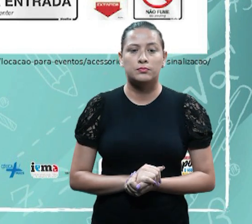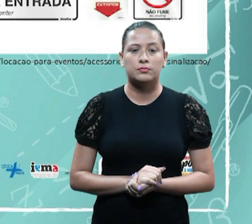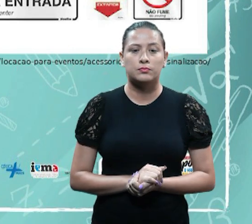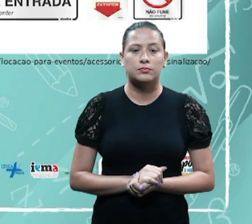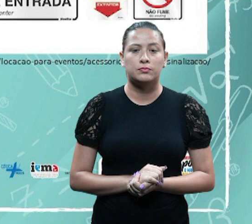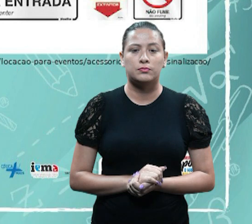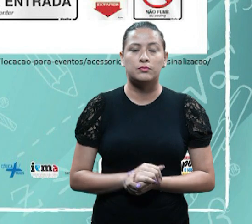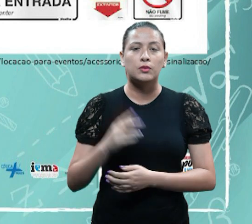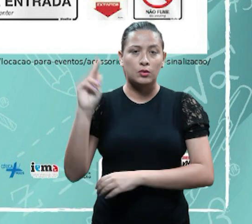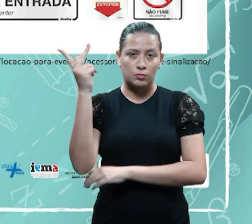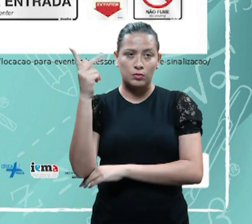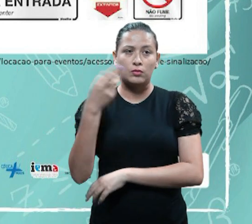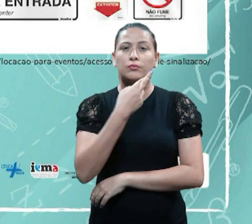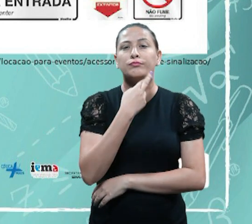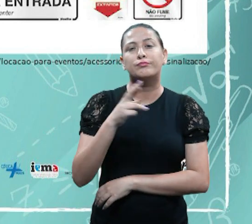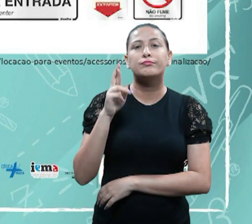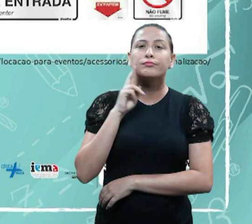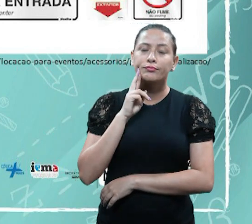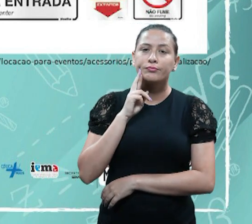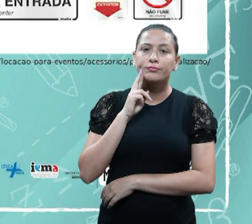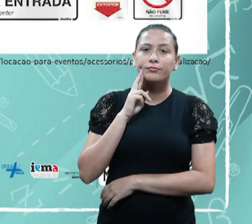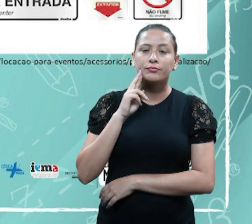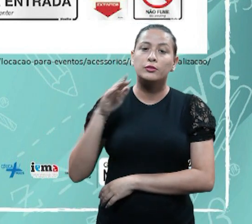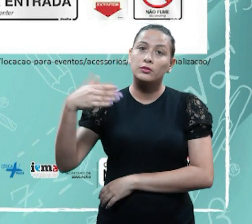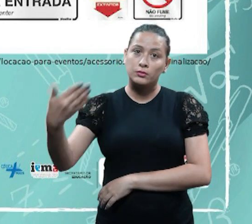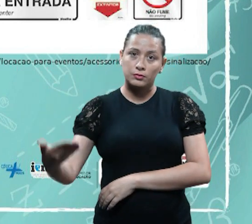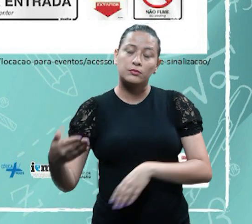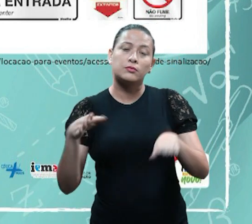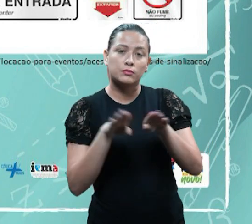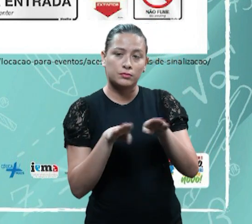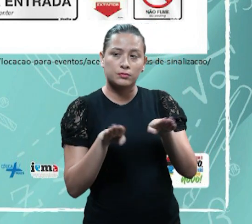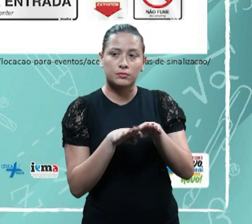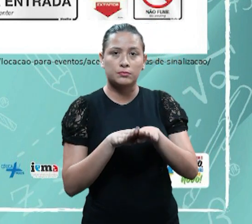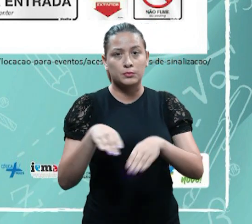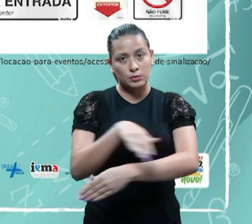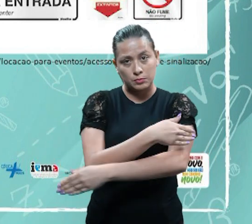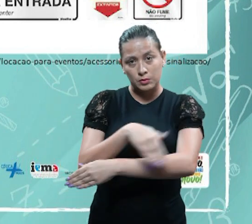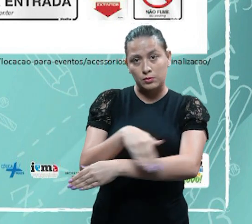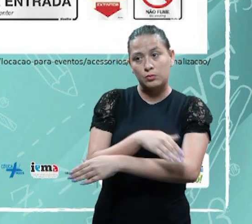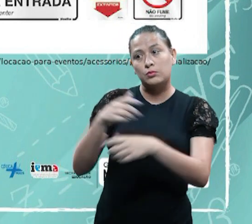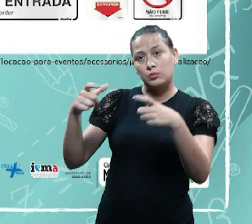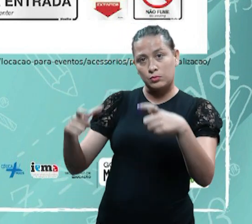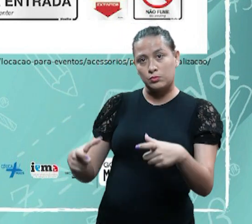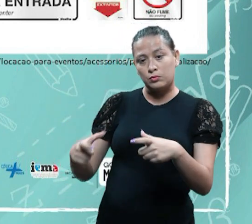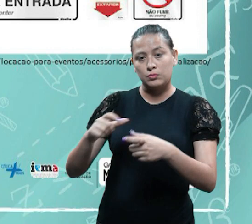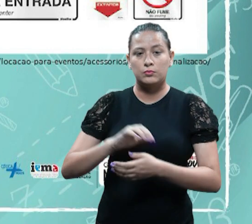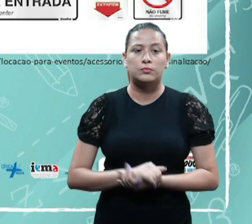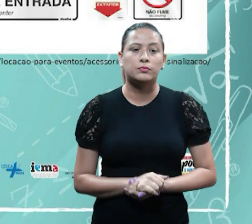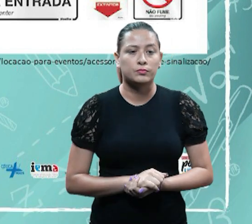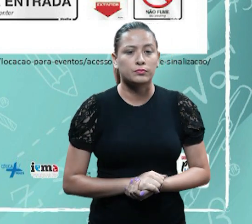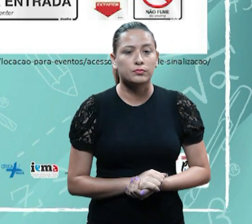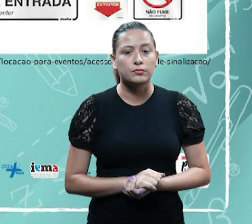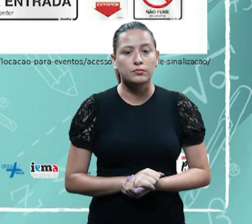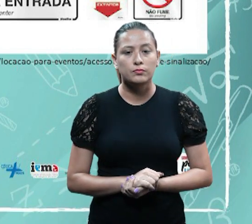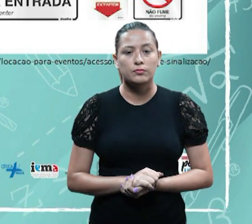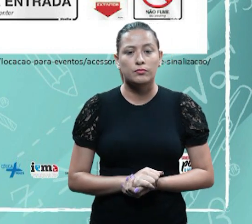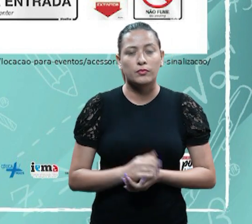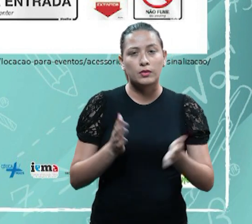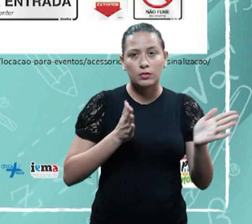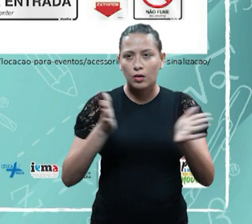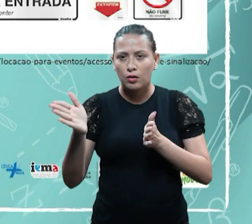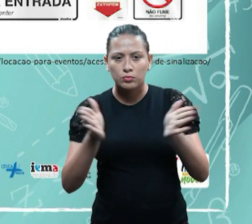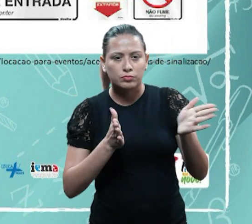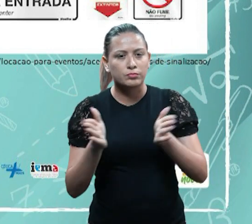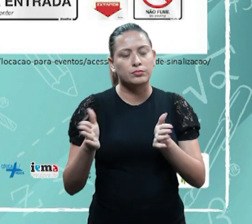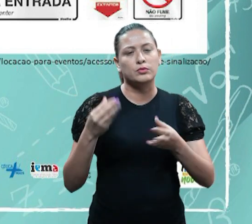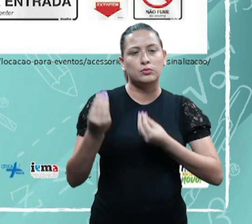terminais receptivos, o hotel, restaurantes e externa, né? Como as ruas, o local, qual as principais vias